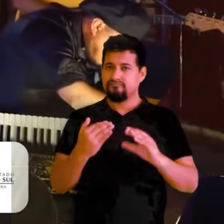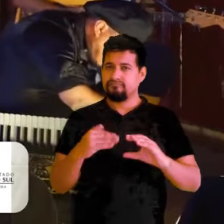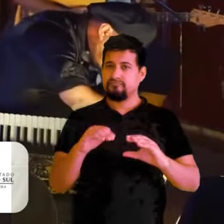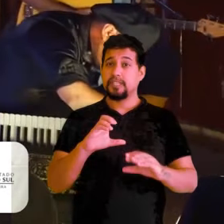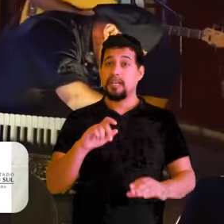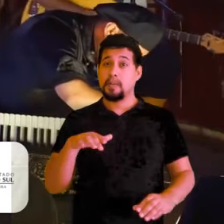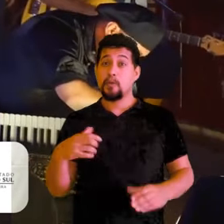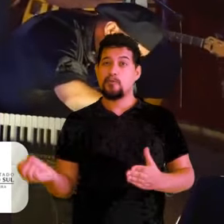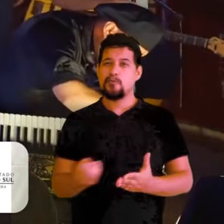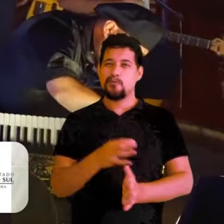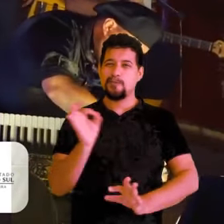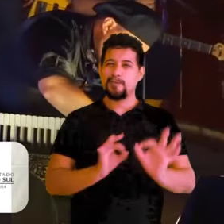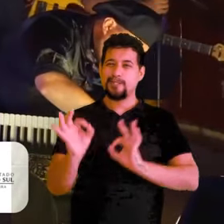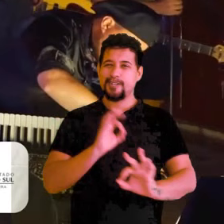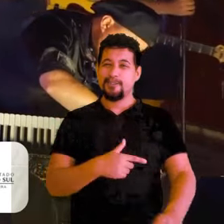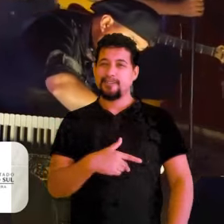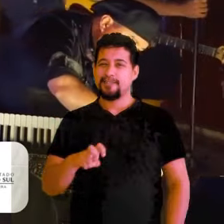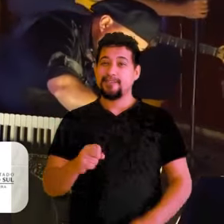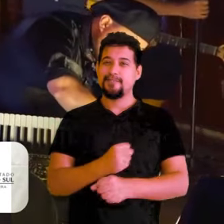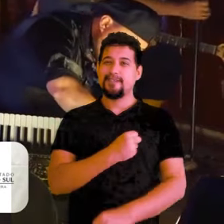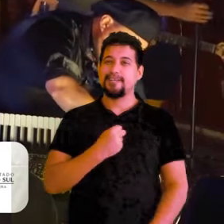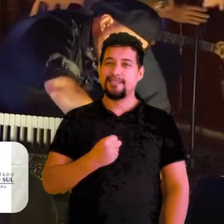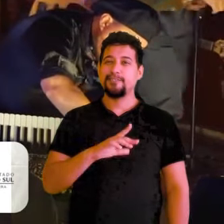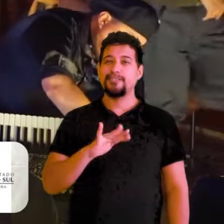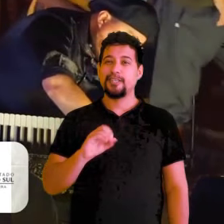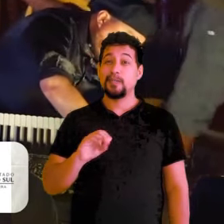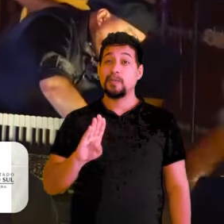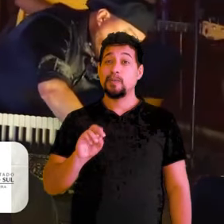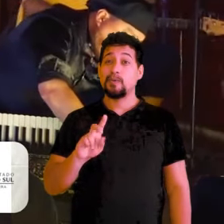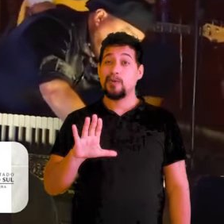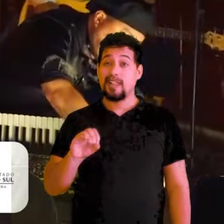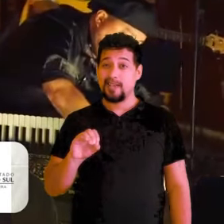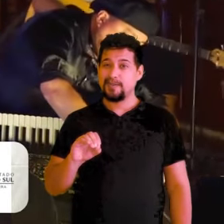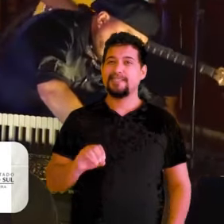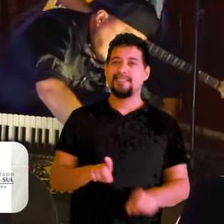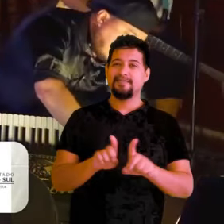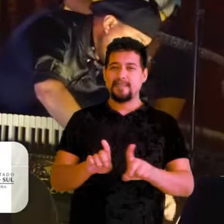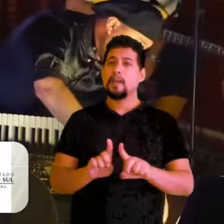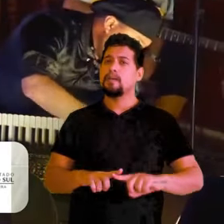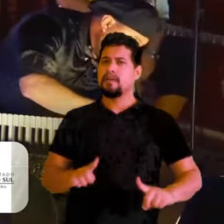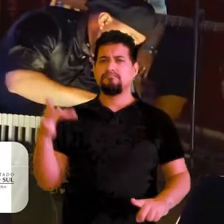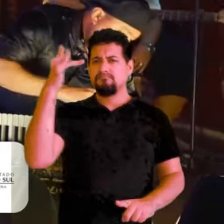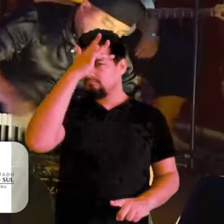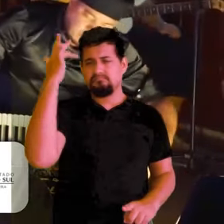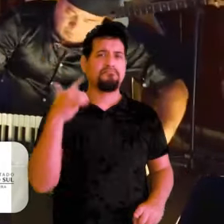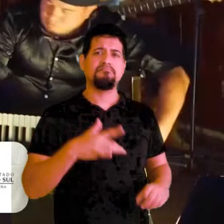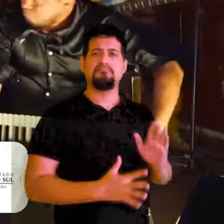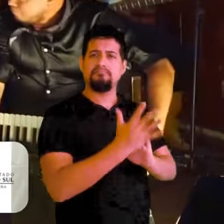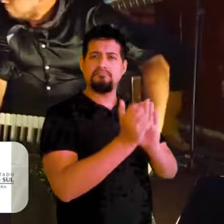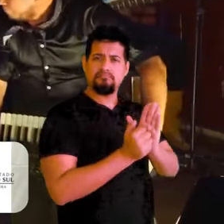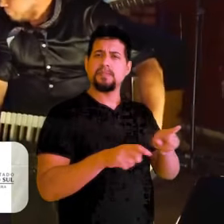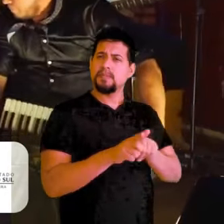esses clipes e para um novo projeto que vai vir dos 25 anos de Chiquito e Bordoneio, DVD, né? 25 anos. Então, pessoal que